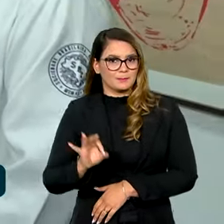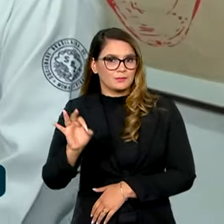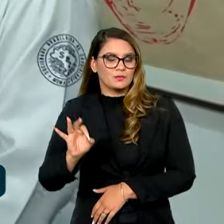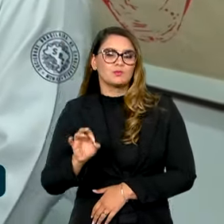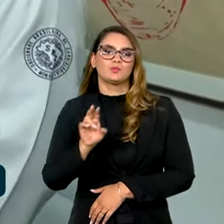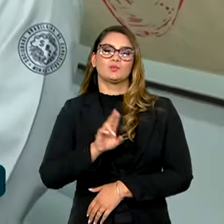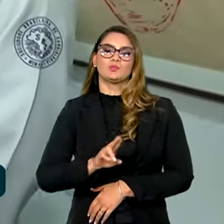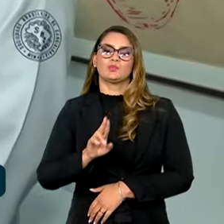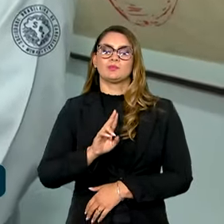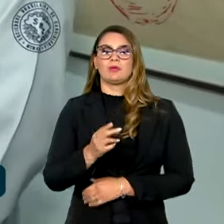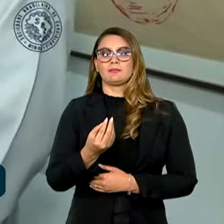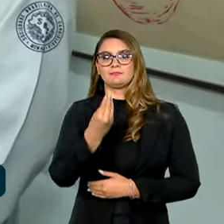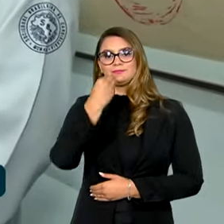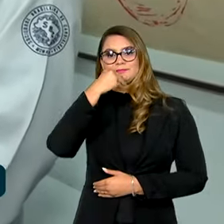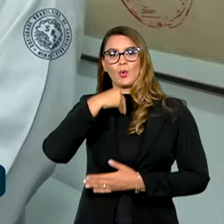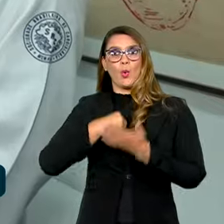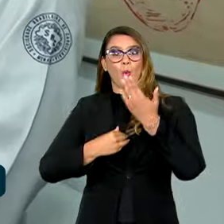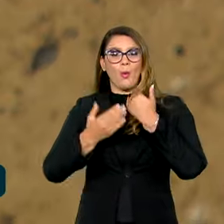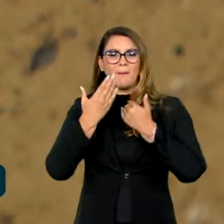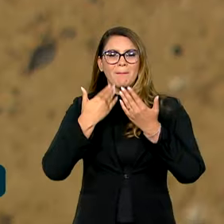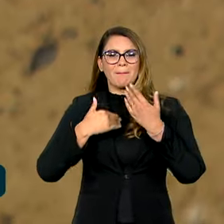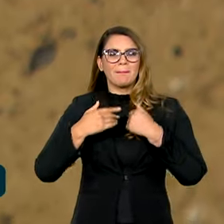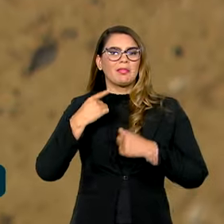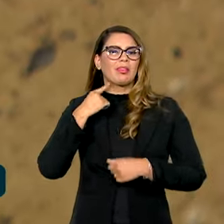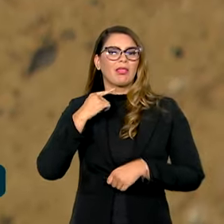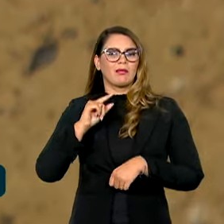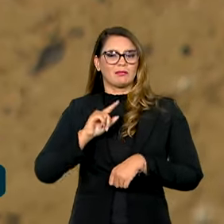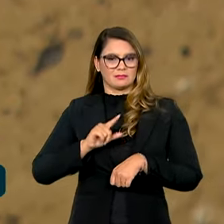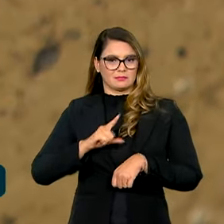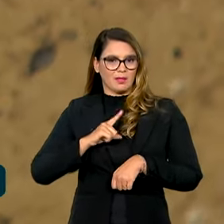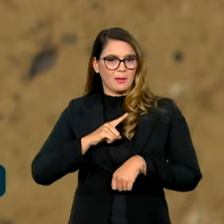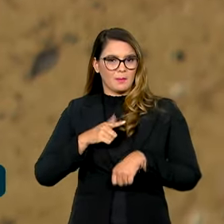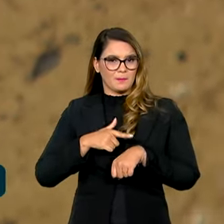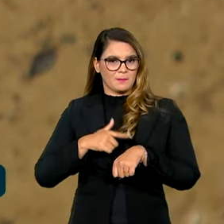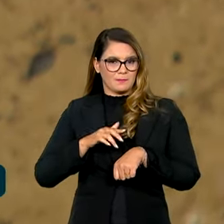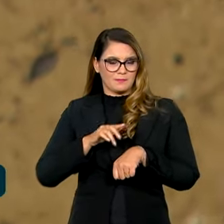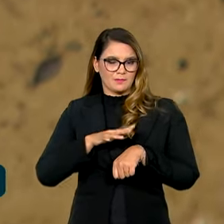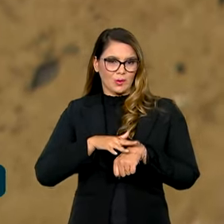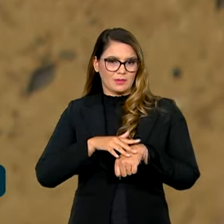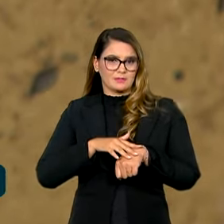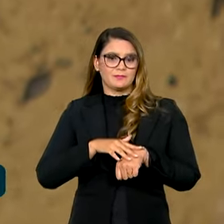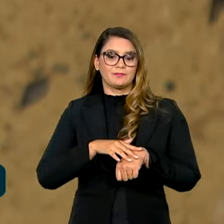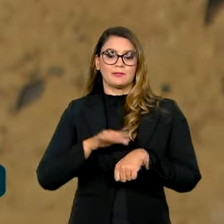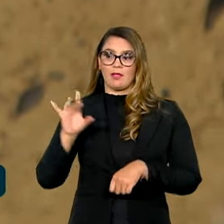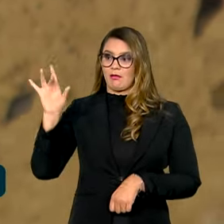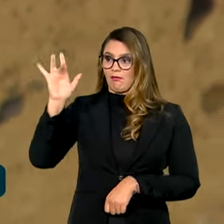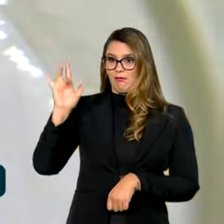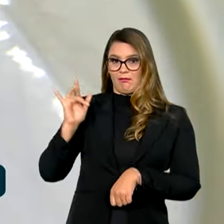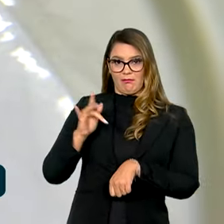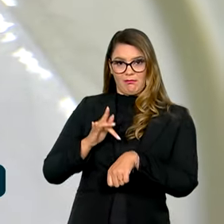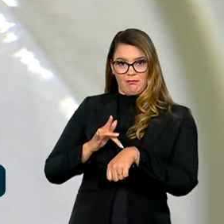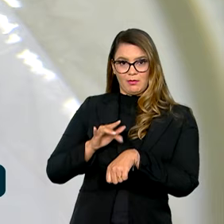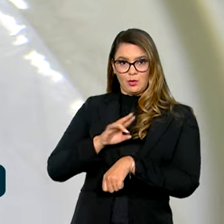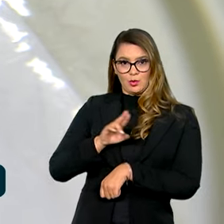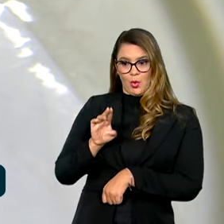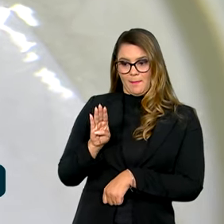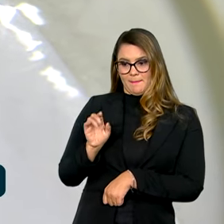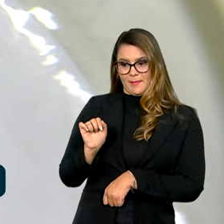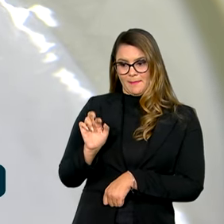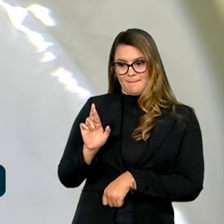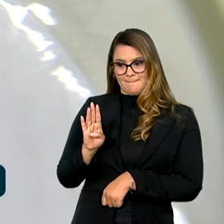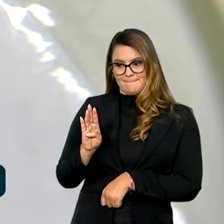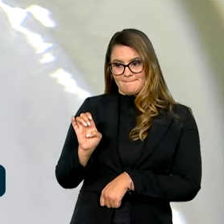por meio de ingestão de alimentos contaminados. A doença é transmitida pelo inseto barbeiro e tem como